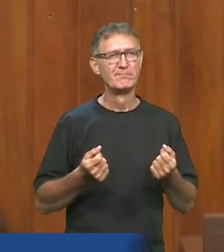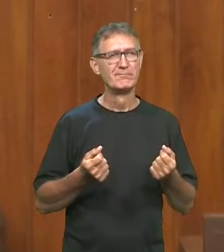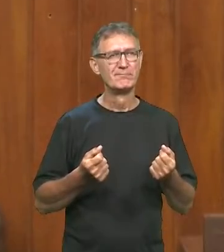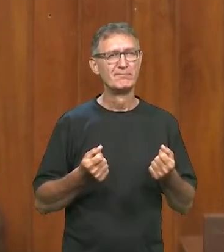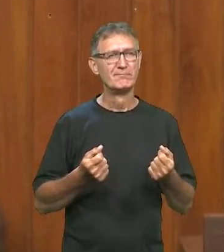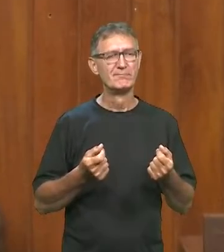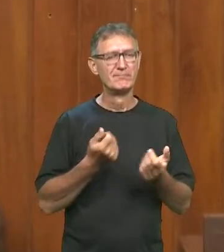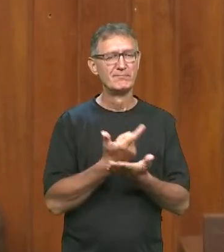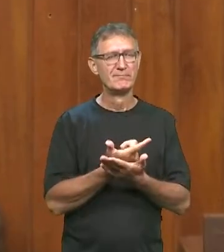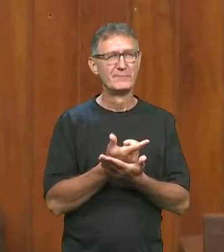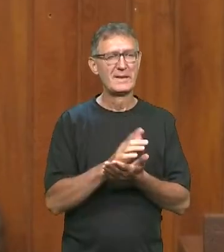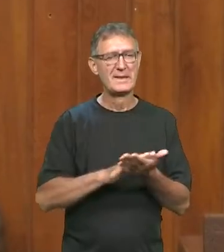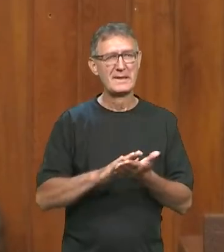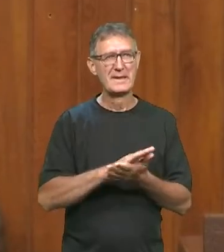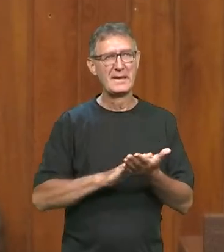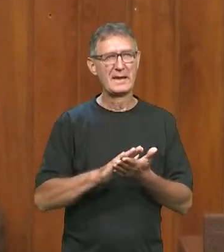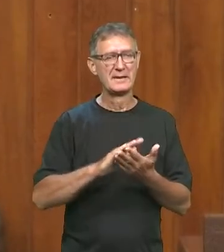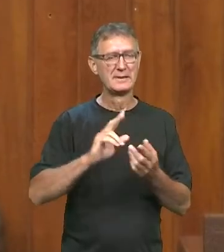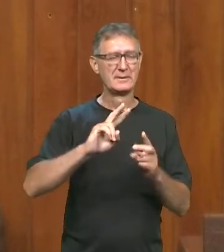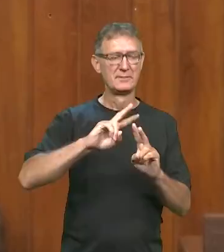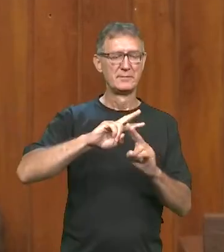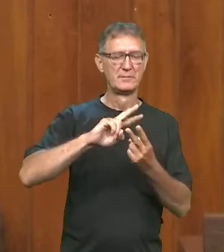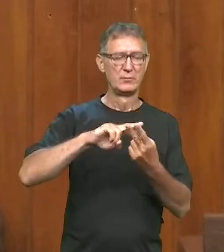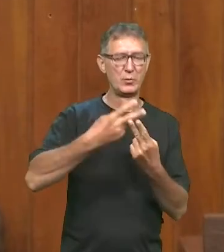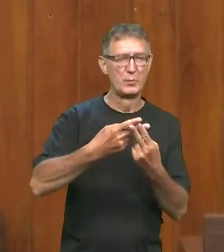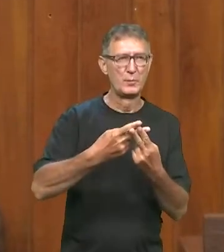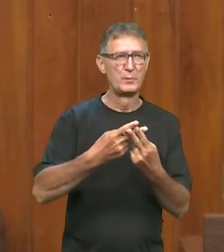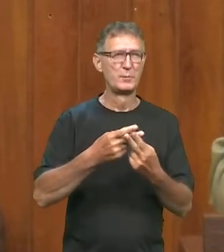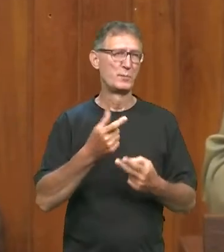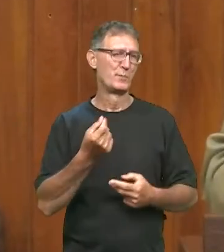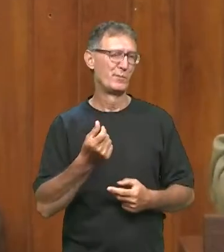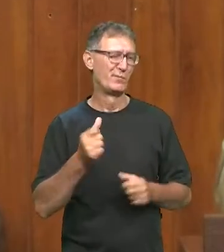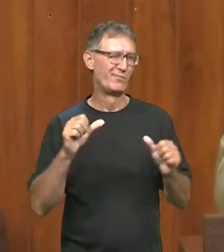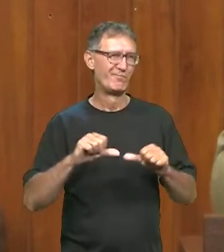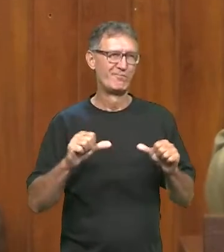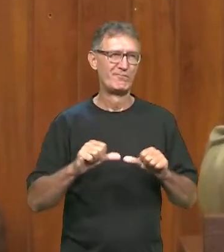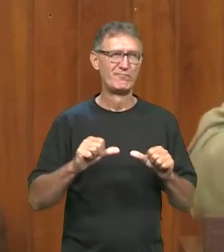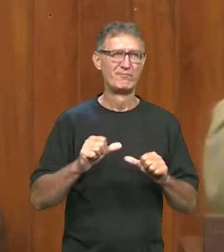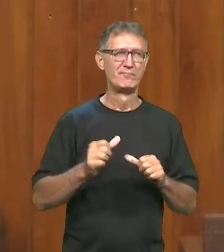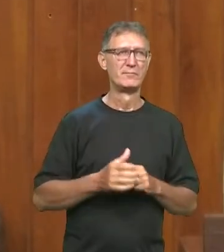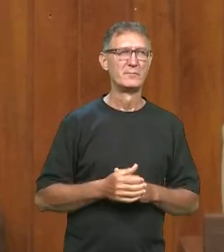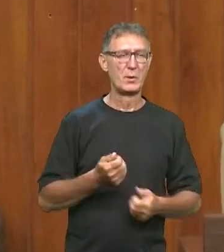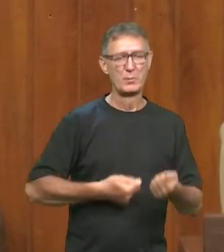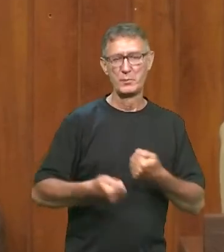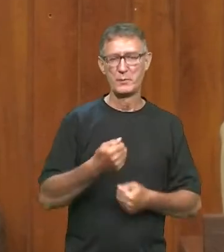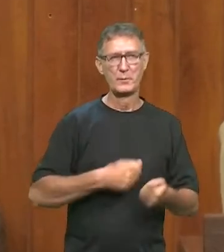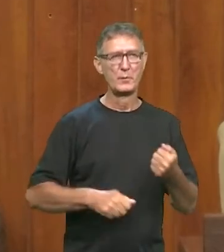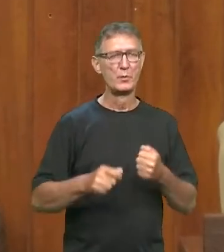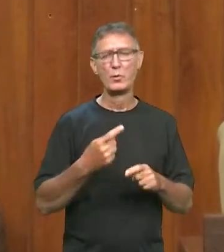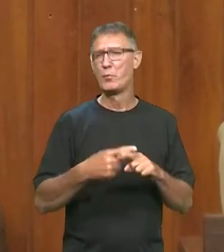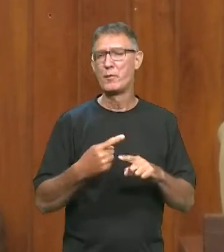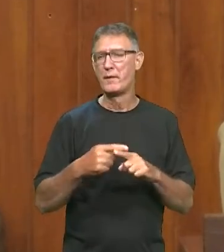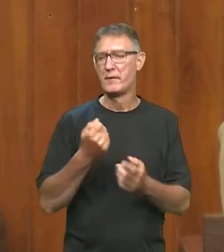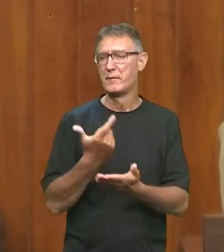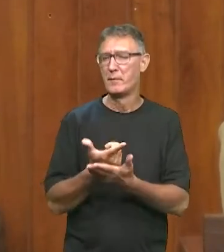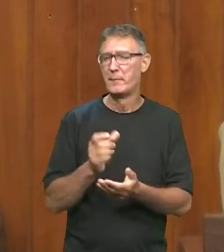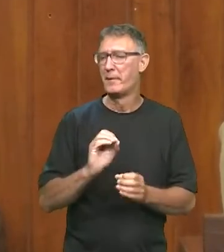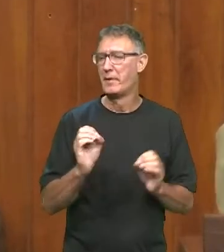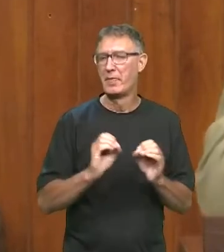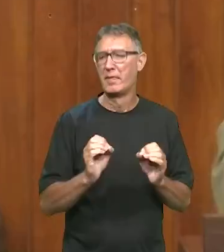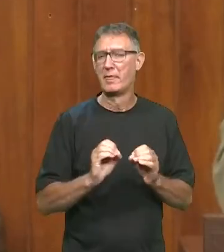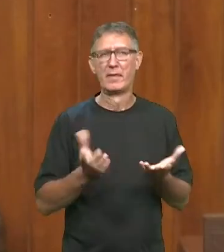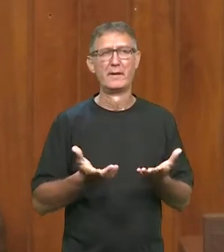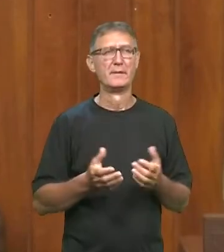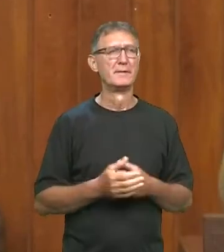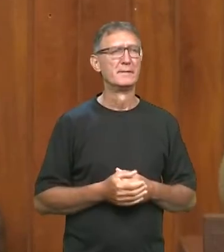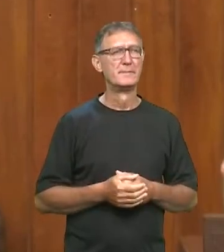não pagamento das suas horas extras. E a administração não justificou o porquê.